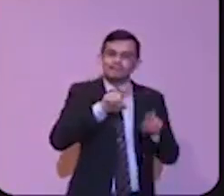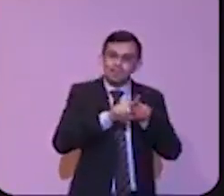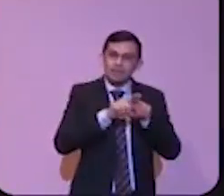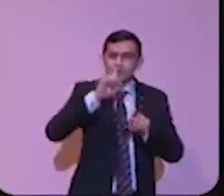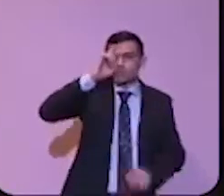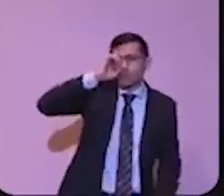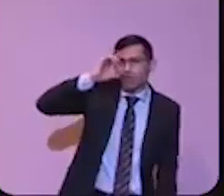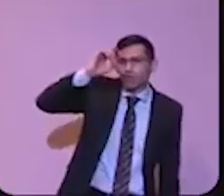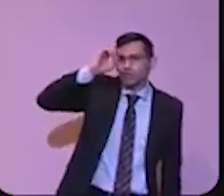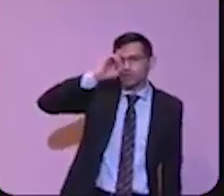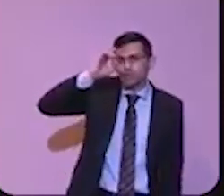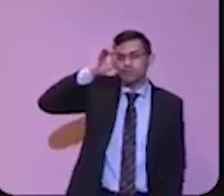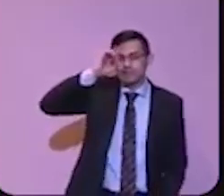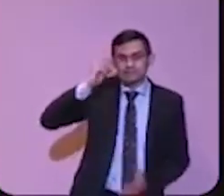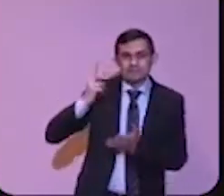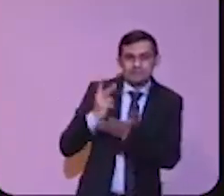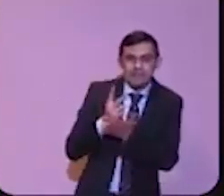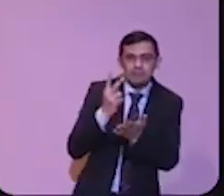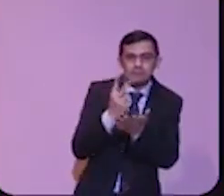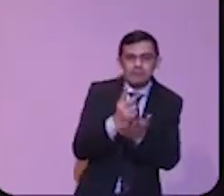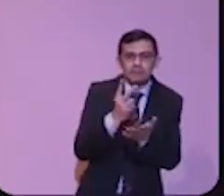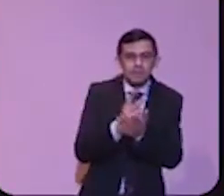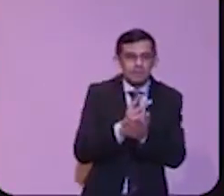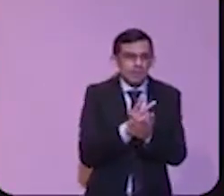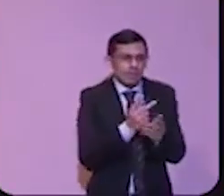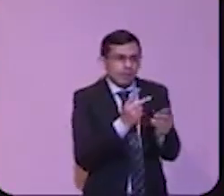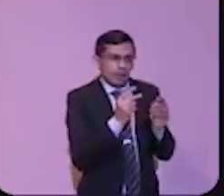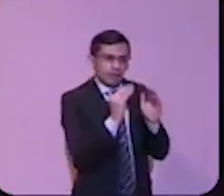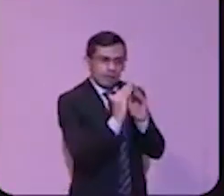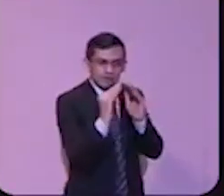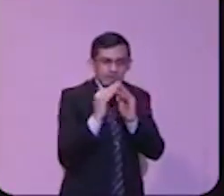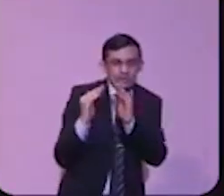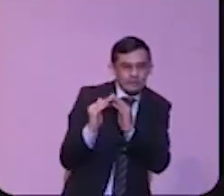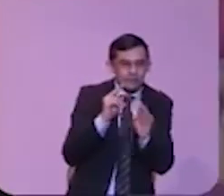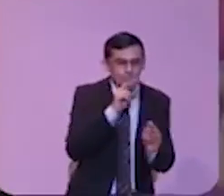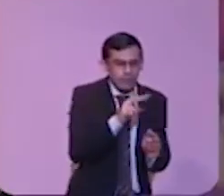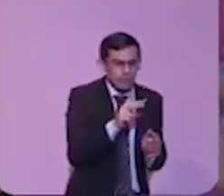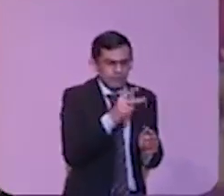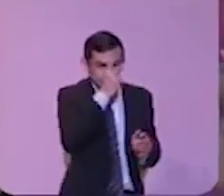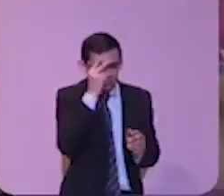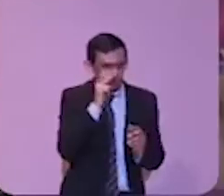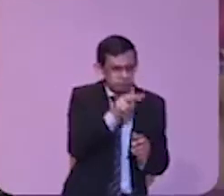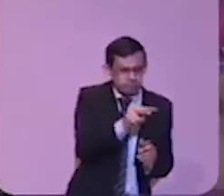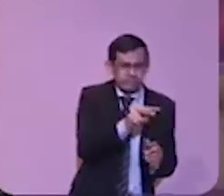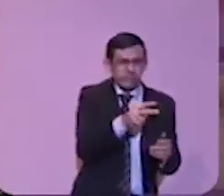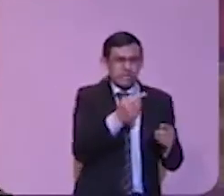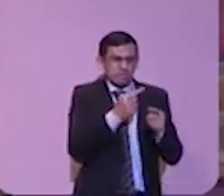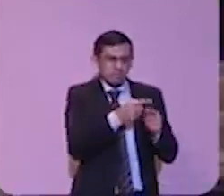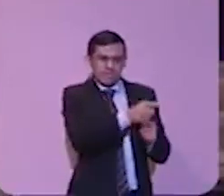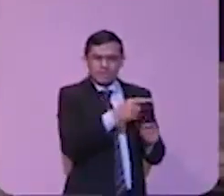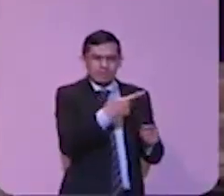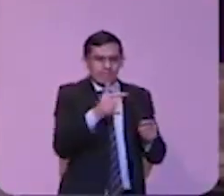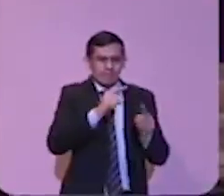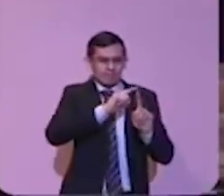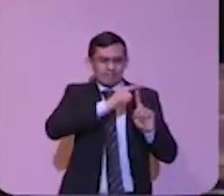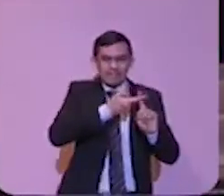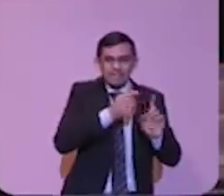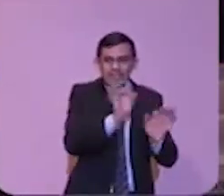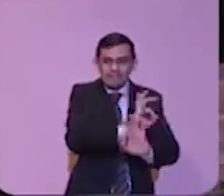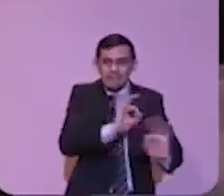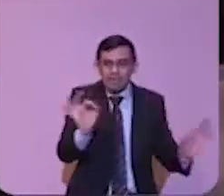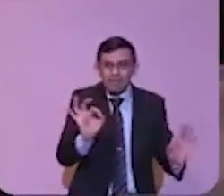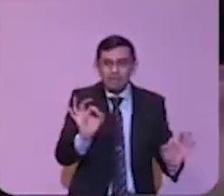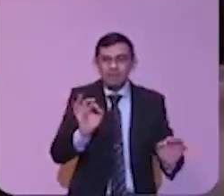os dias, quando ela passava na sua vizinhança e as pessoas olhavam para ela recriminando, porque isso, na verdade,